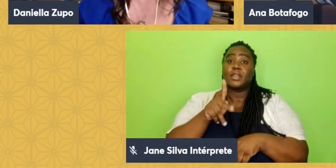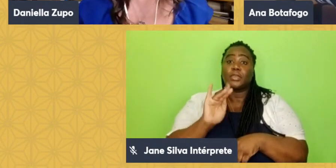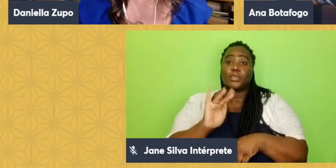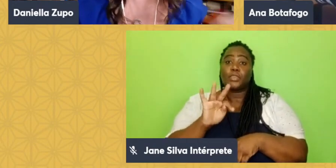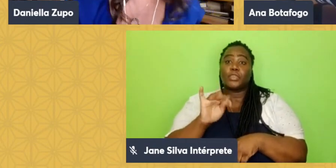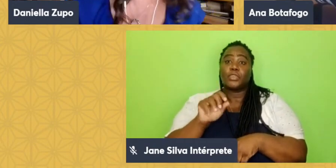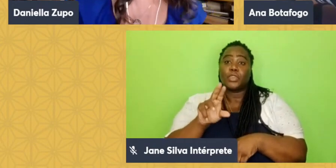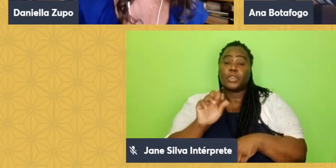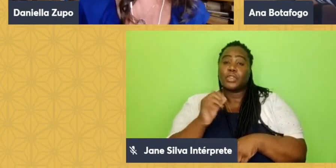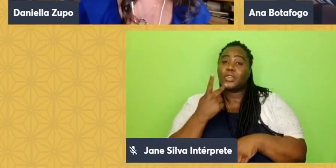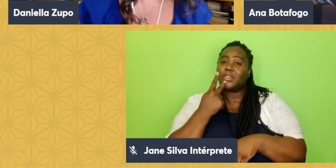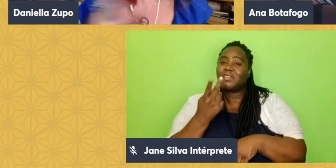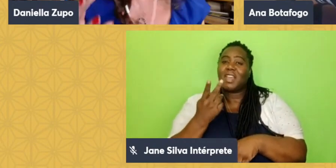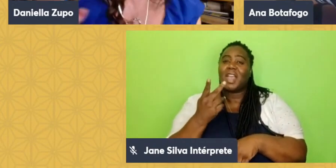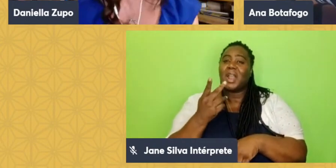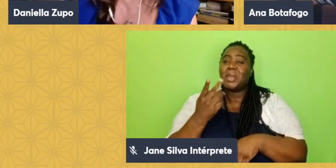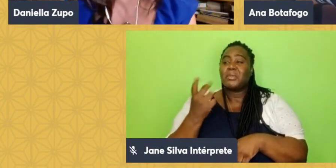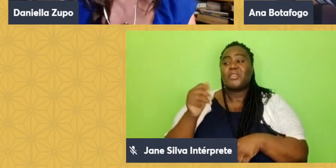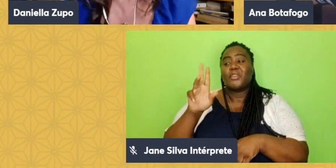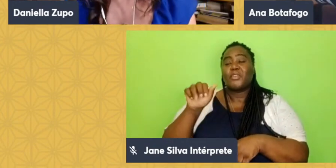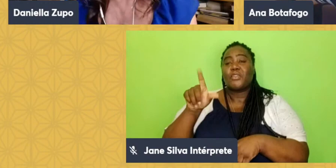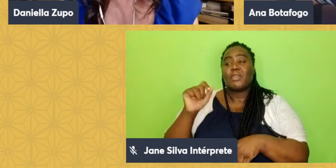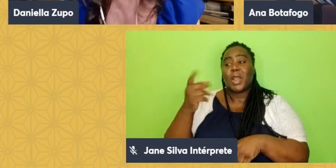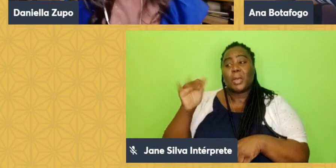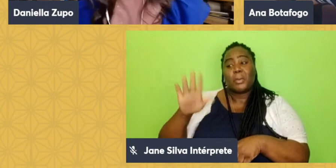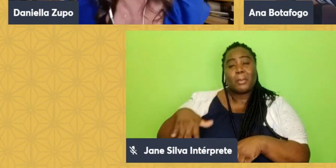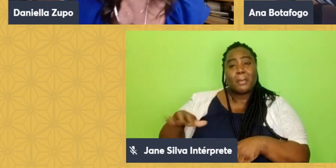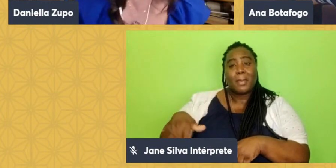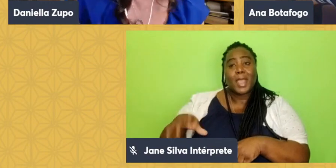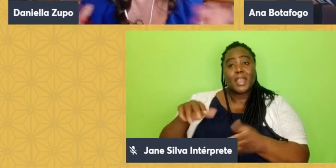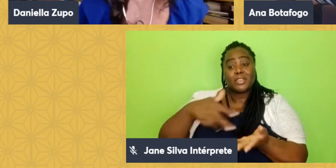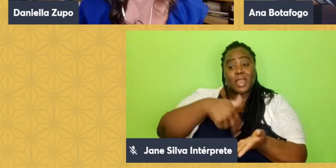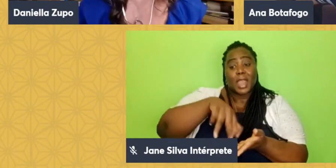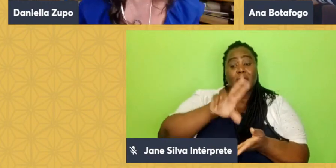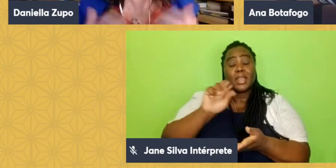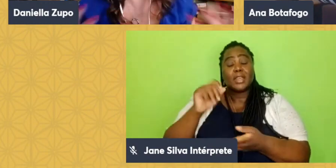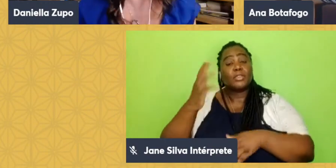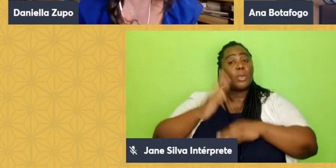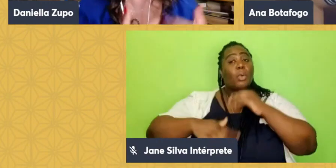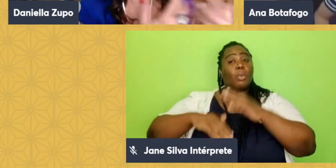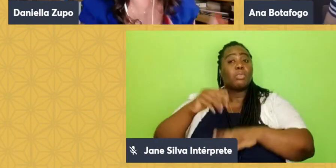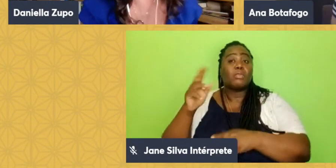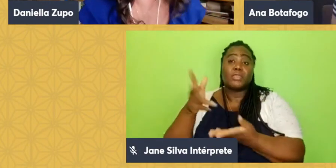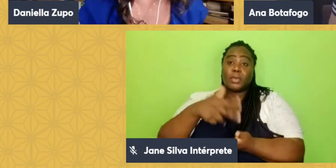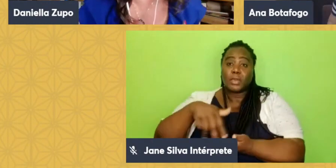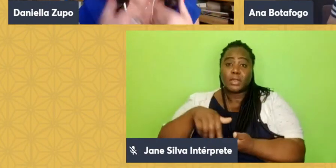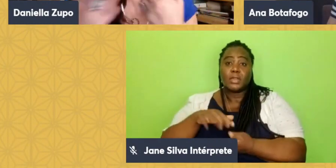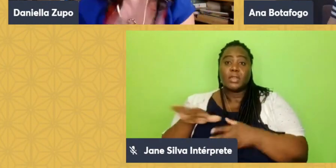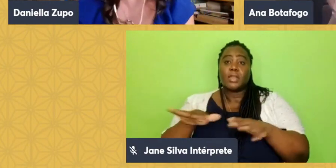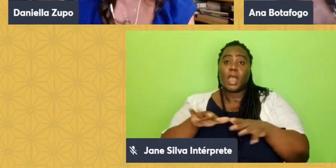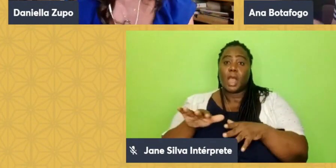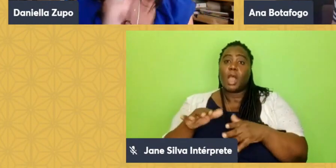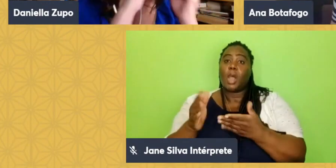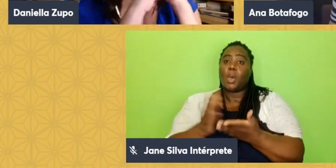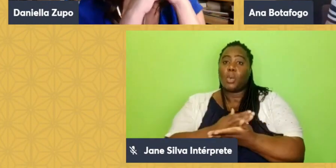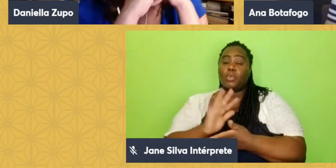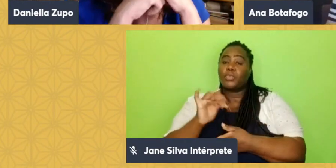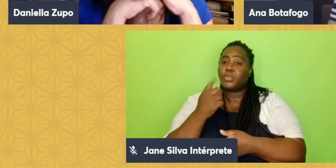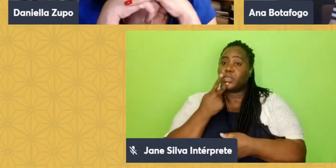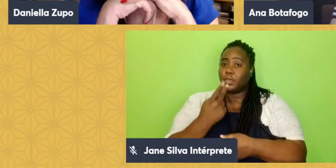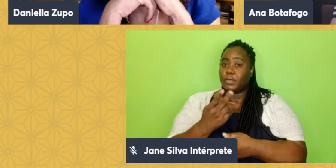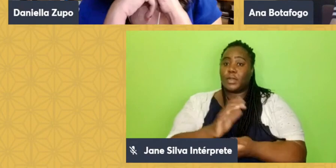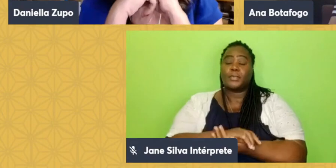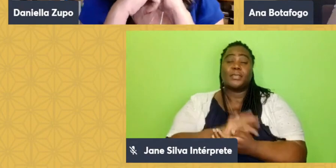desvaloriza o a dança ou profissional da dança não é como alguns profissionais já se manifestaram Também